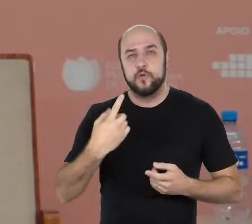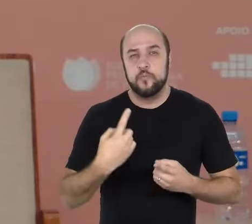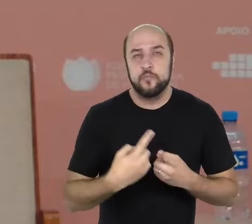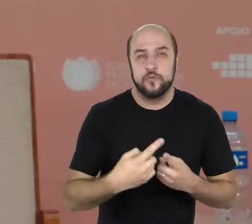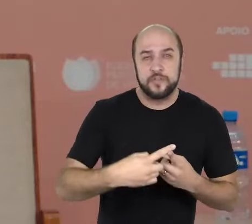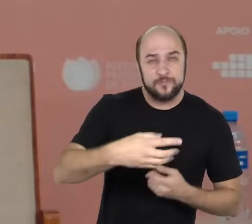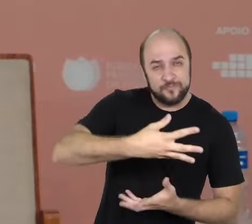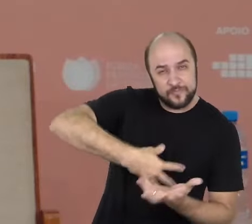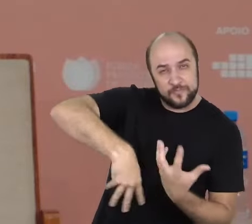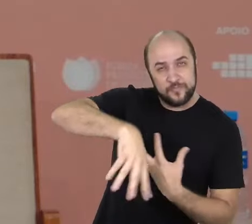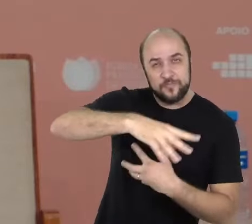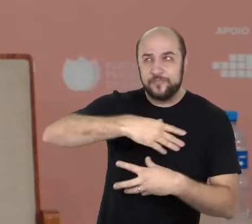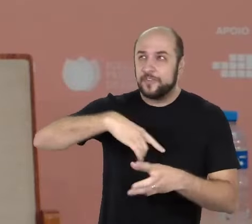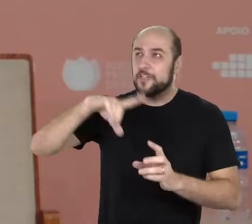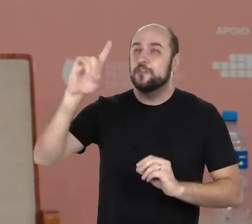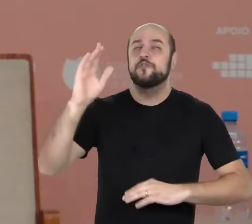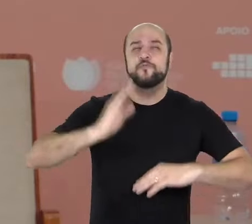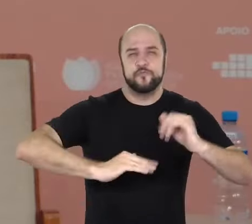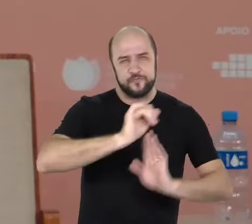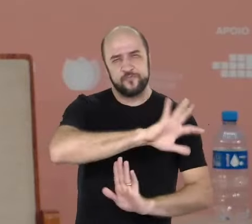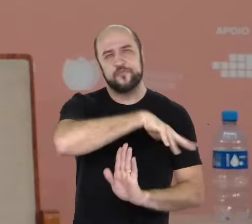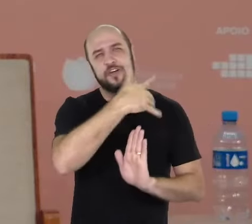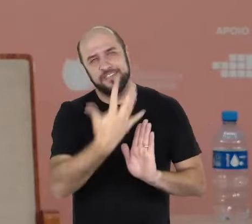no meio de tudo isso, o Senhor fará proezas.